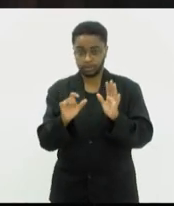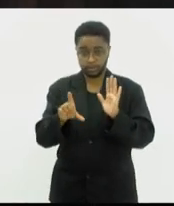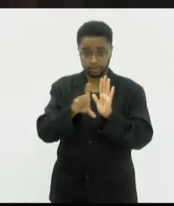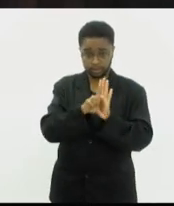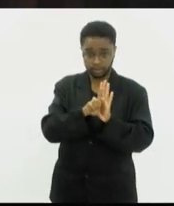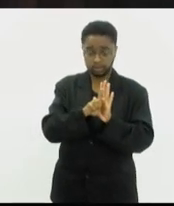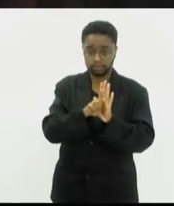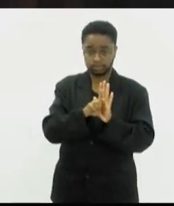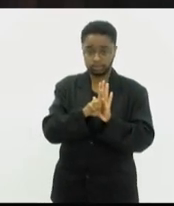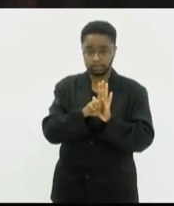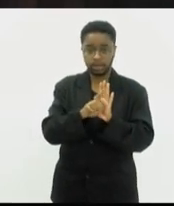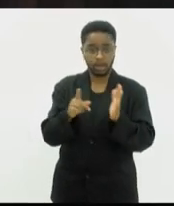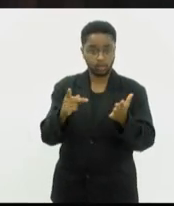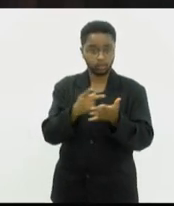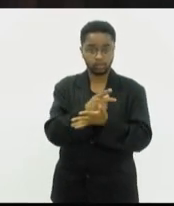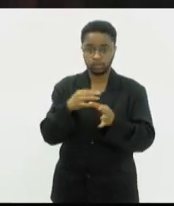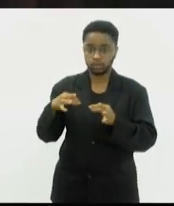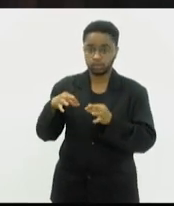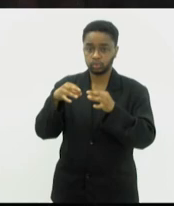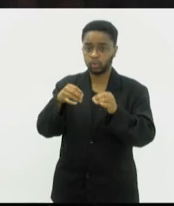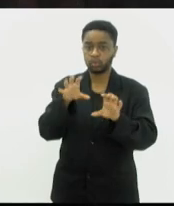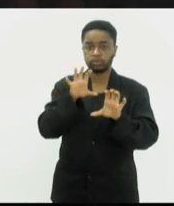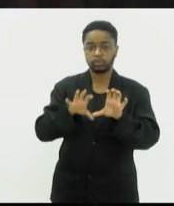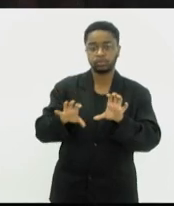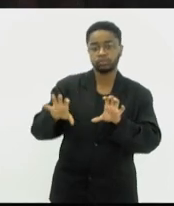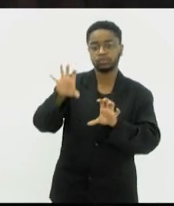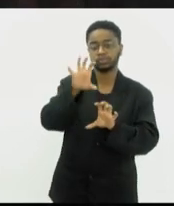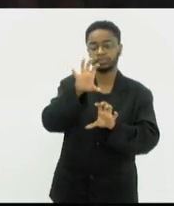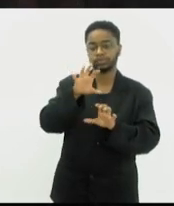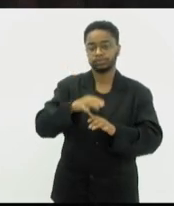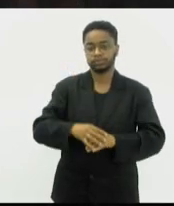se repete para todas as unidades